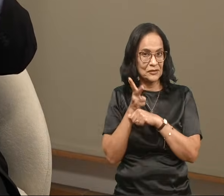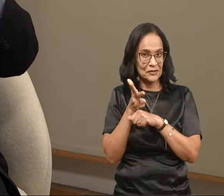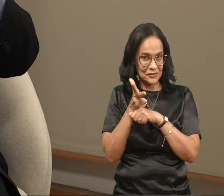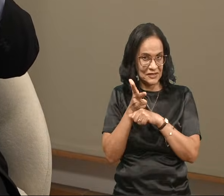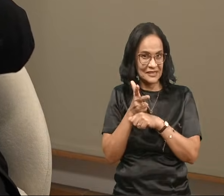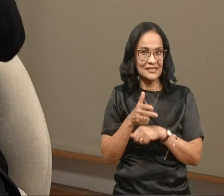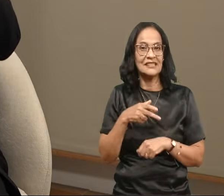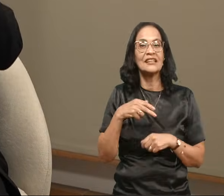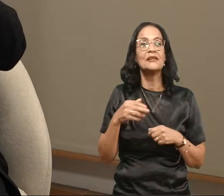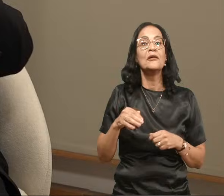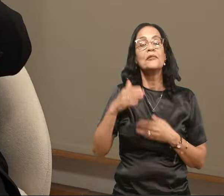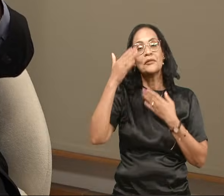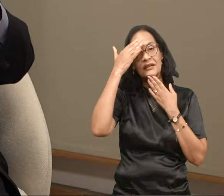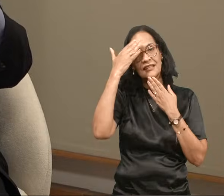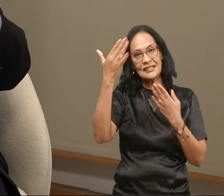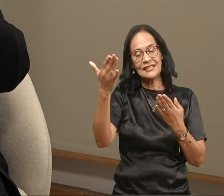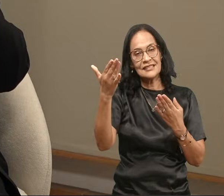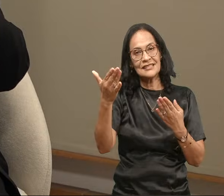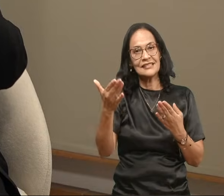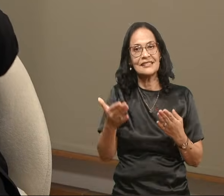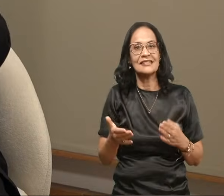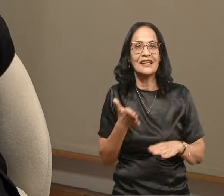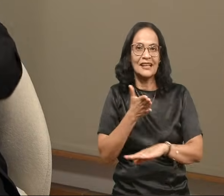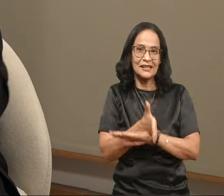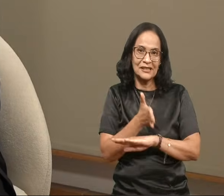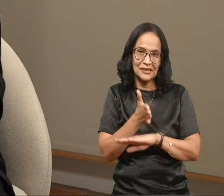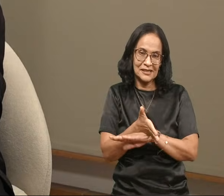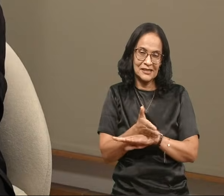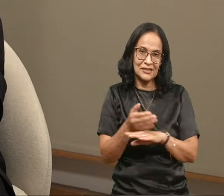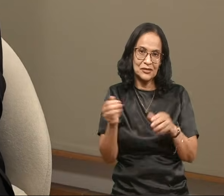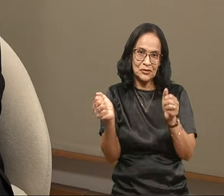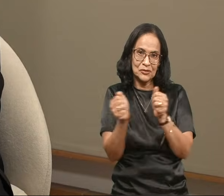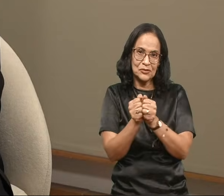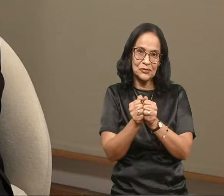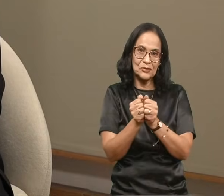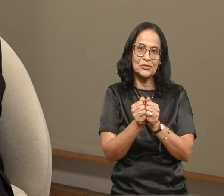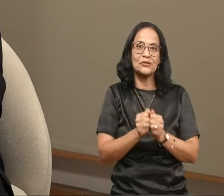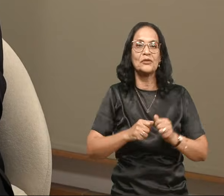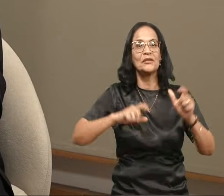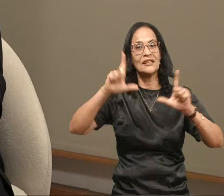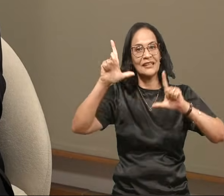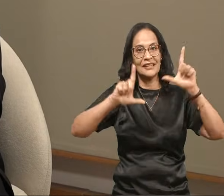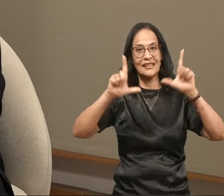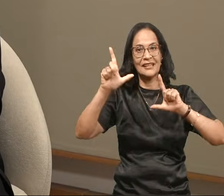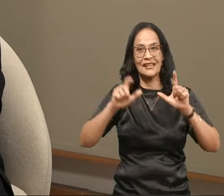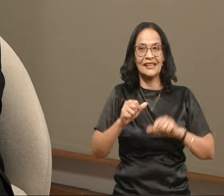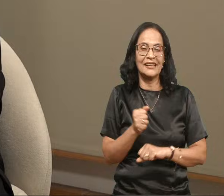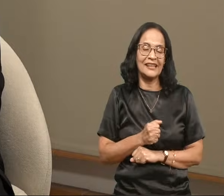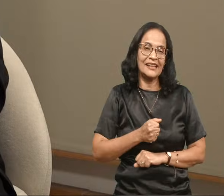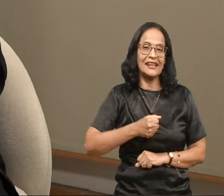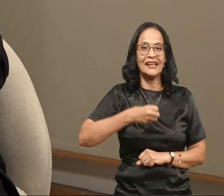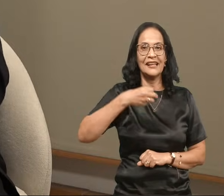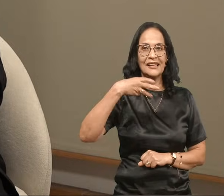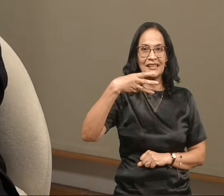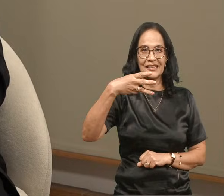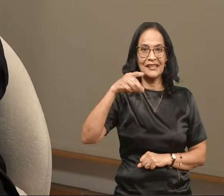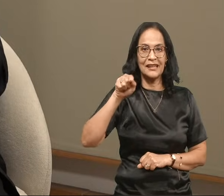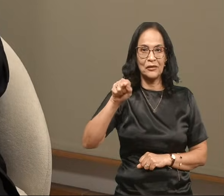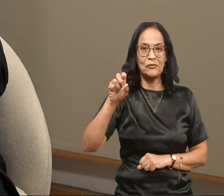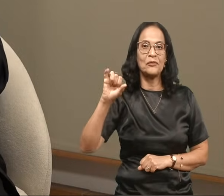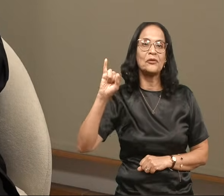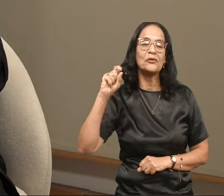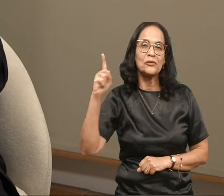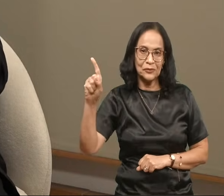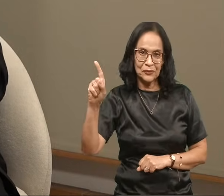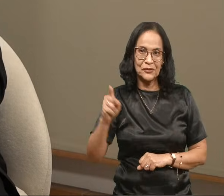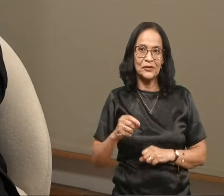quero antes agradecer a sua participação, a sua audiência que esteve conosco na Rede Super, canal 31.1, digital aqui em Curitiba,